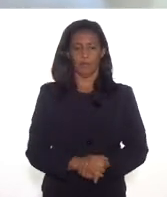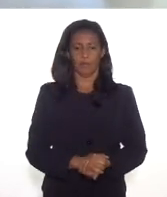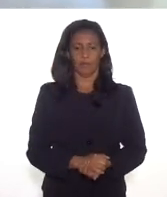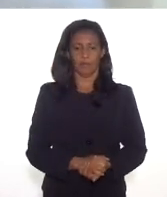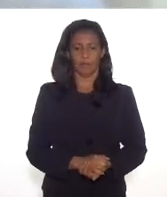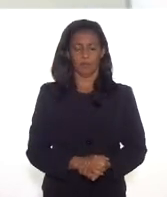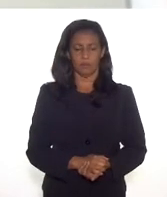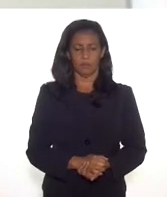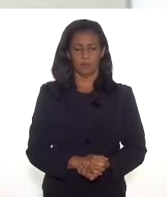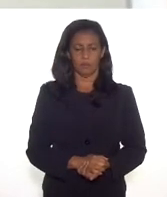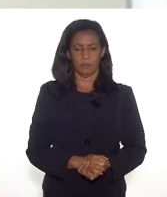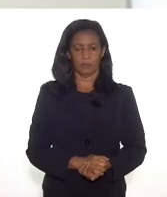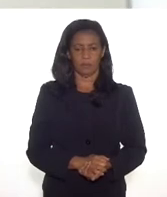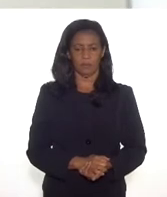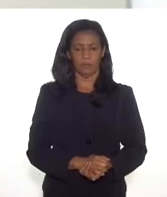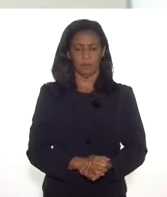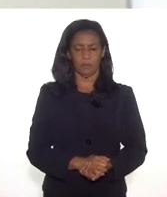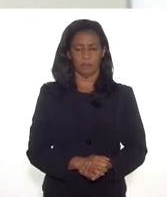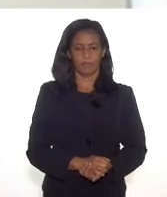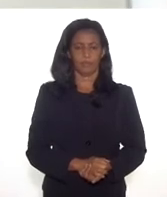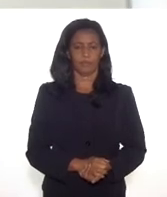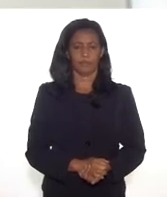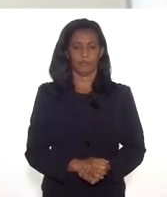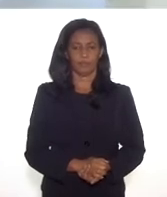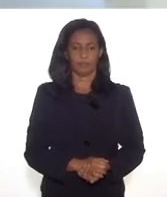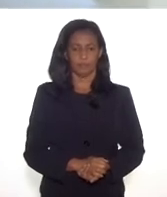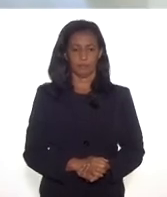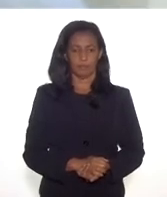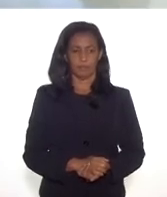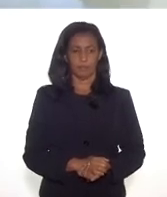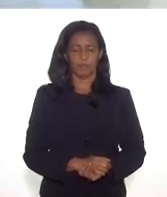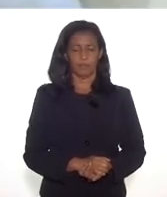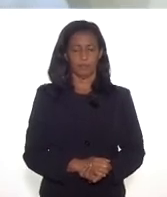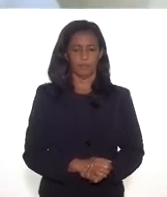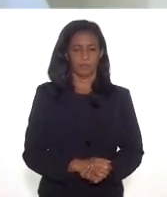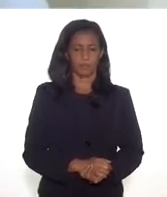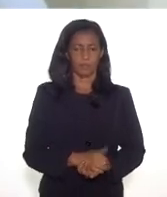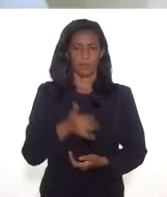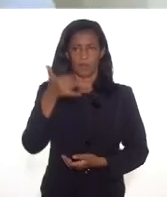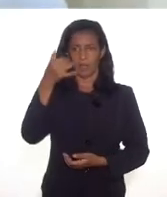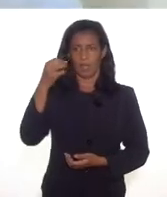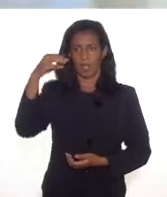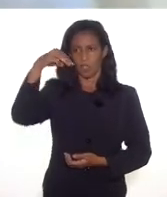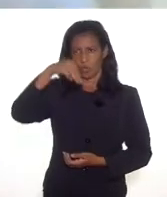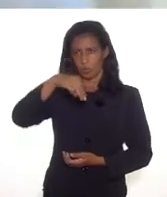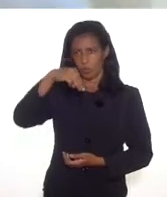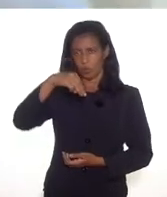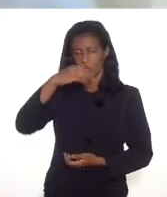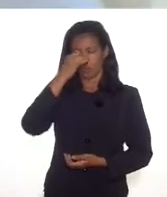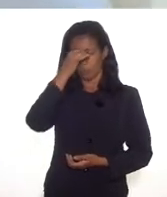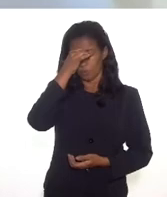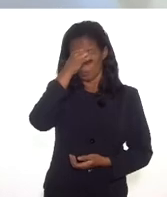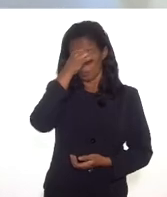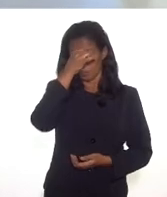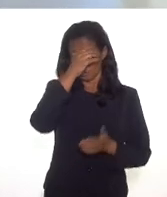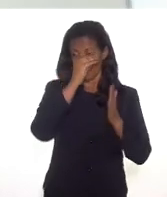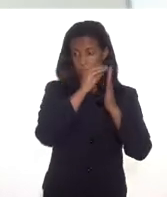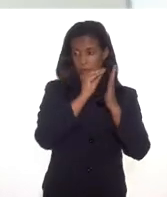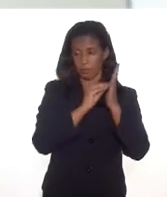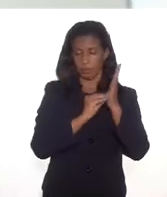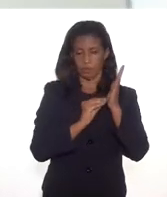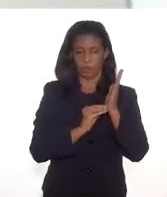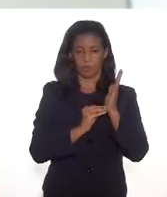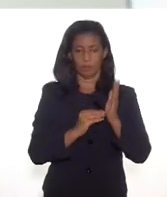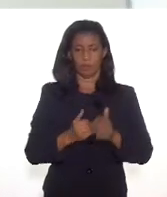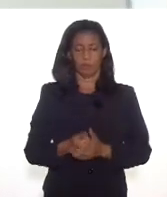Então, obrigado, deputado Dionísio Lins. Vossa Excelência tem 10 minutos conforme o regimento. Bom, hoje eu